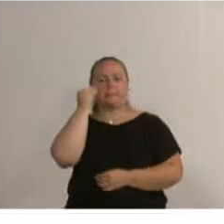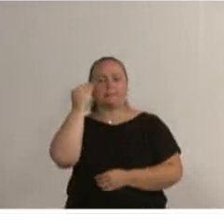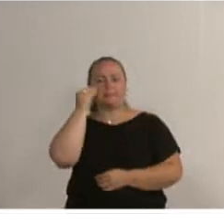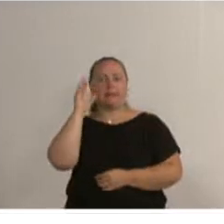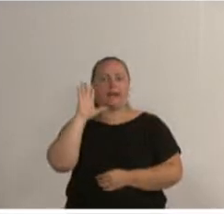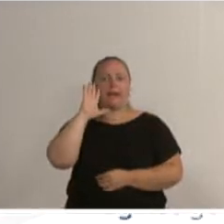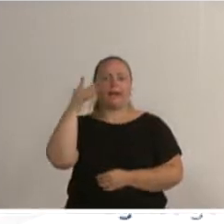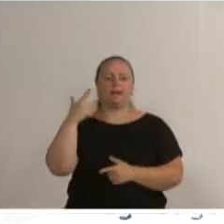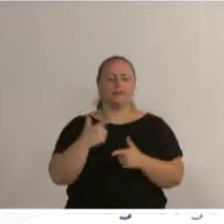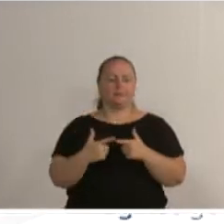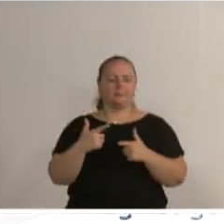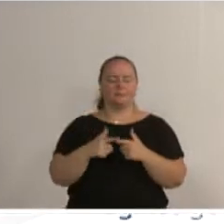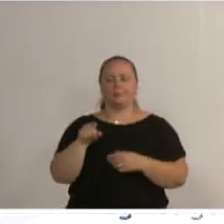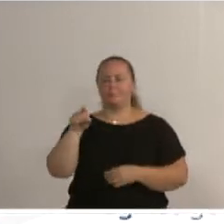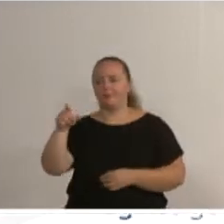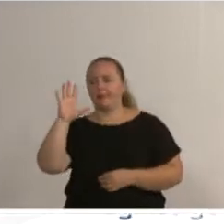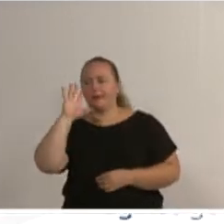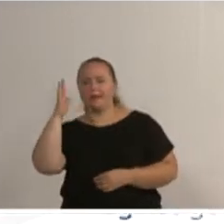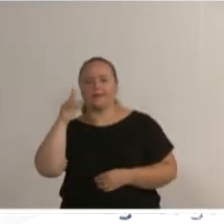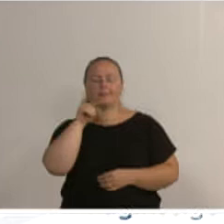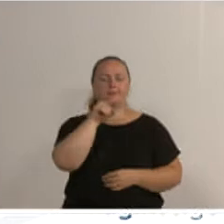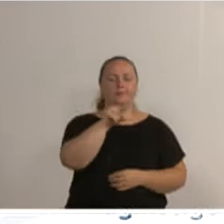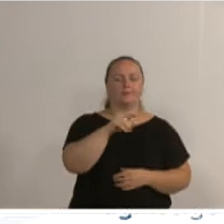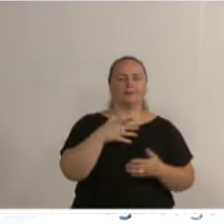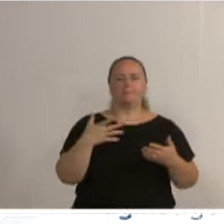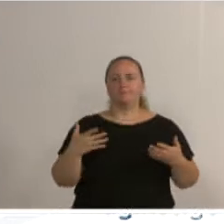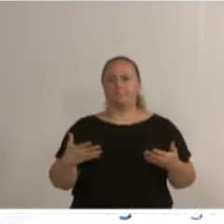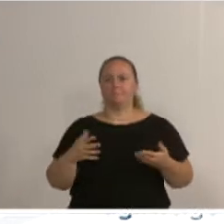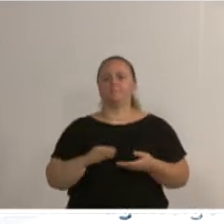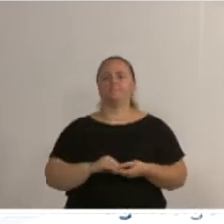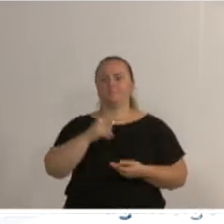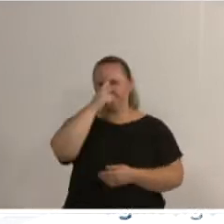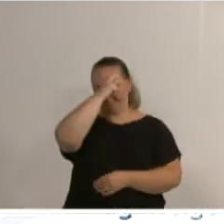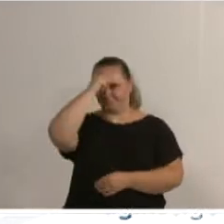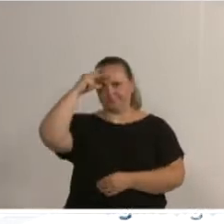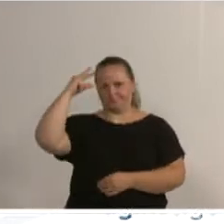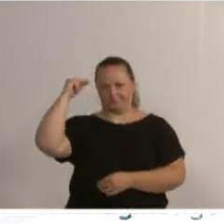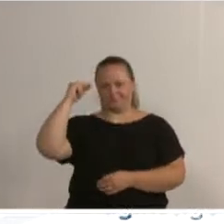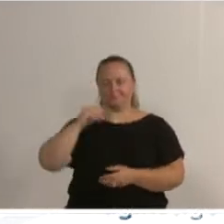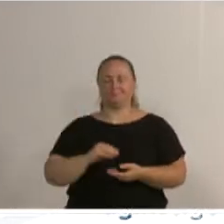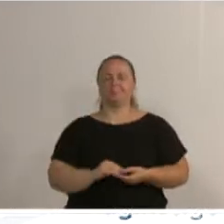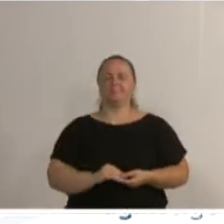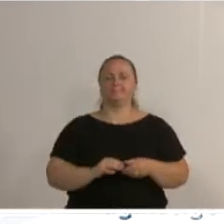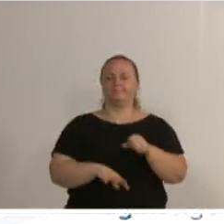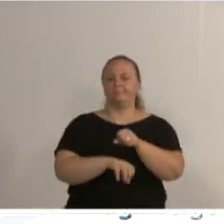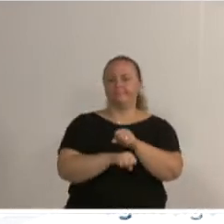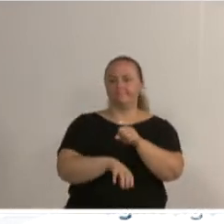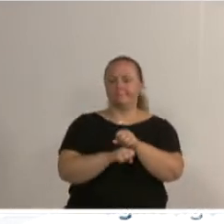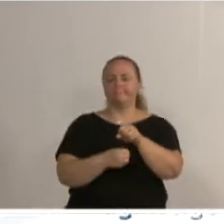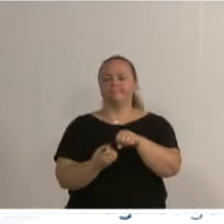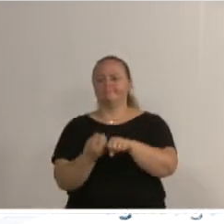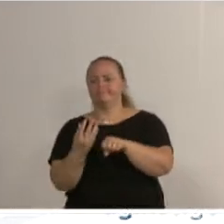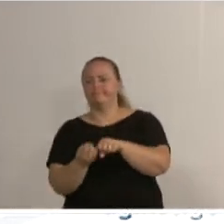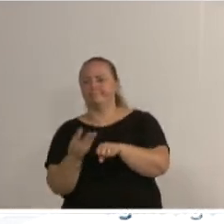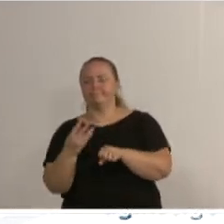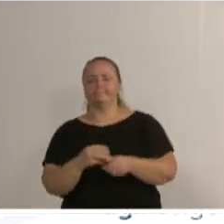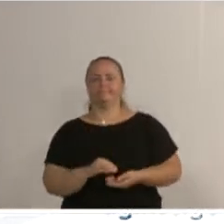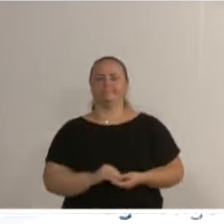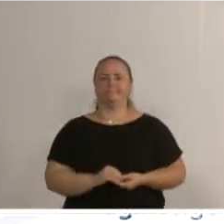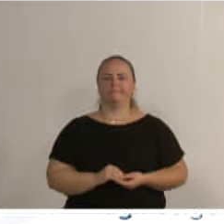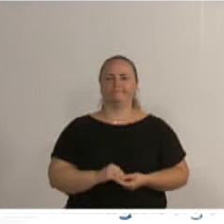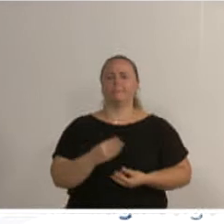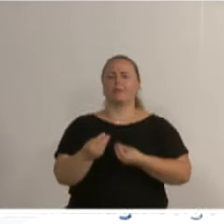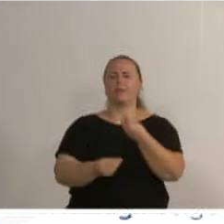problemas entre os usuários e tentando resolver os problemas com as prefeituras e os SAMAIs, no caso, né? Como é que a gente